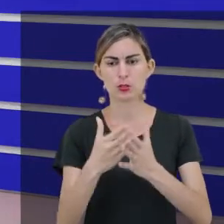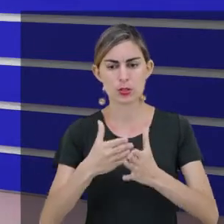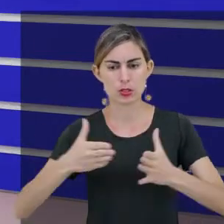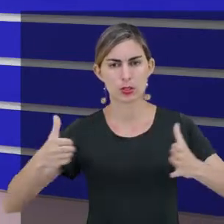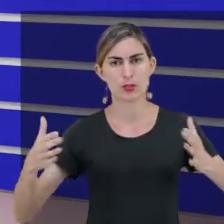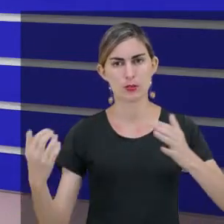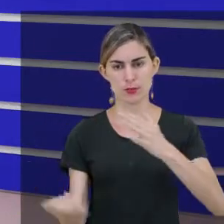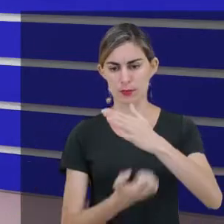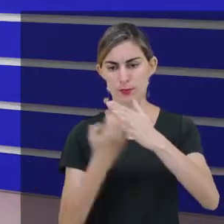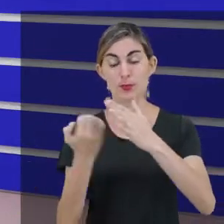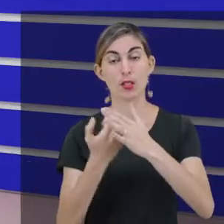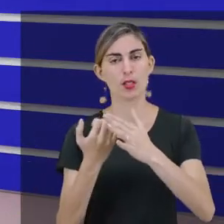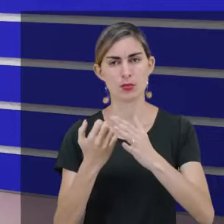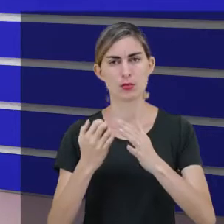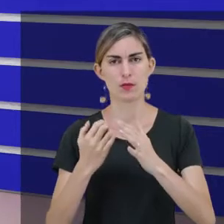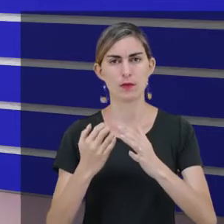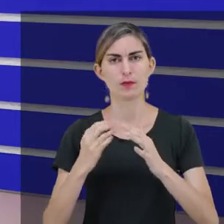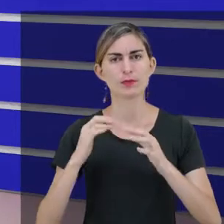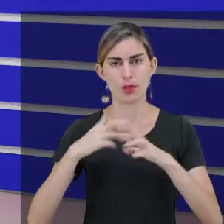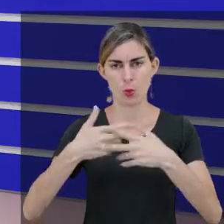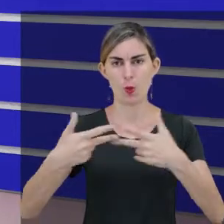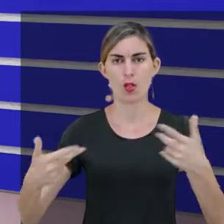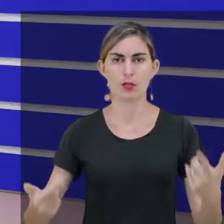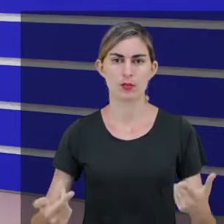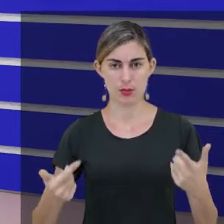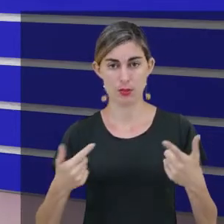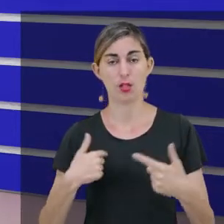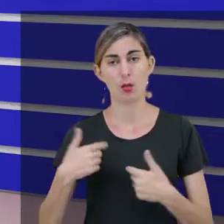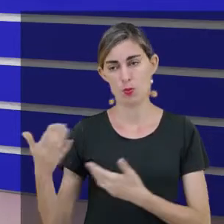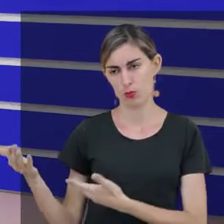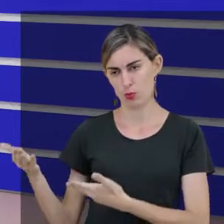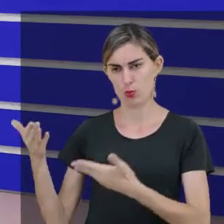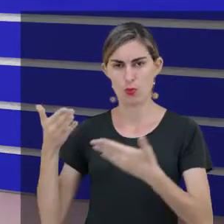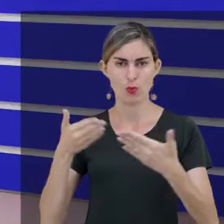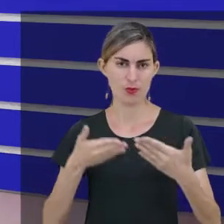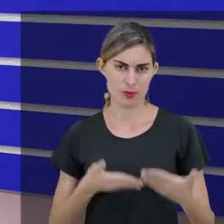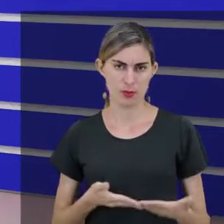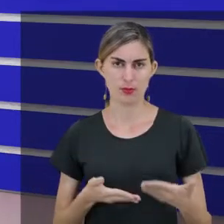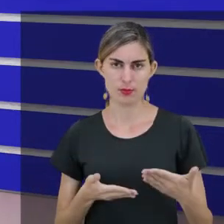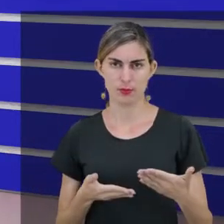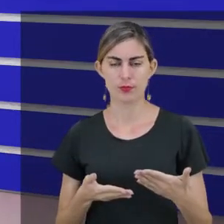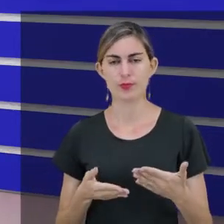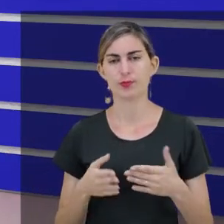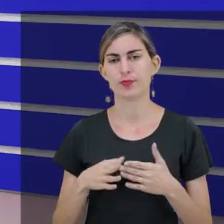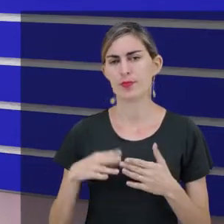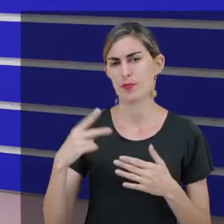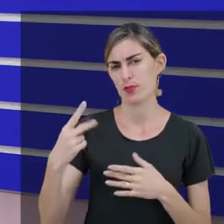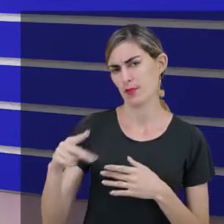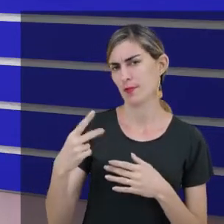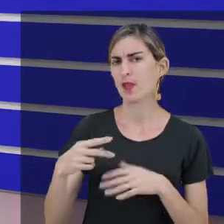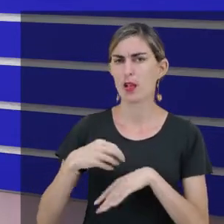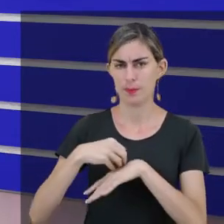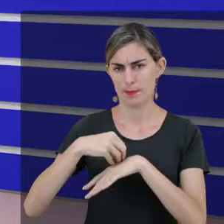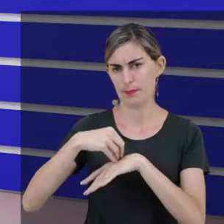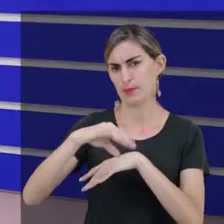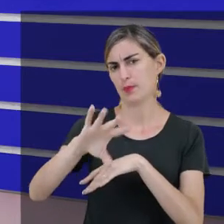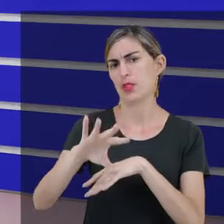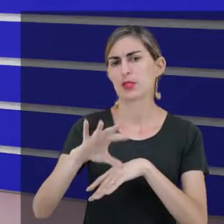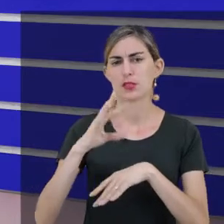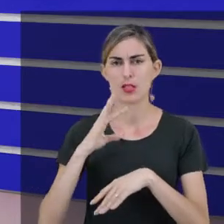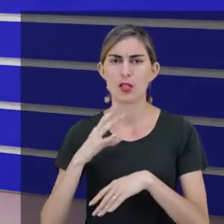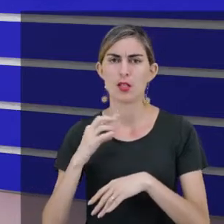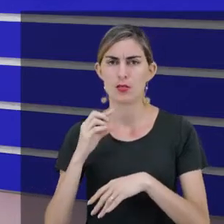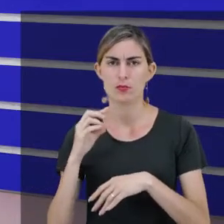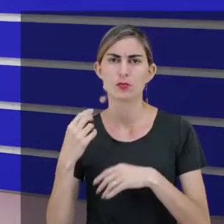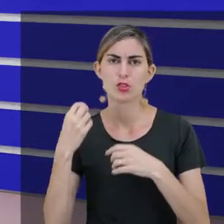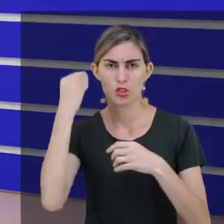com relação à qualidade. Para tal, eu trouxe um convidado muito especial que vai passar um pouco